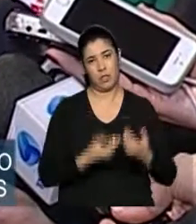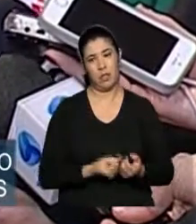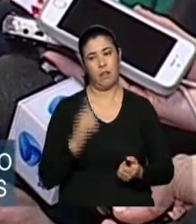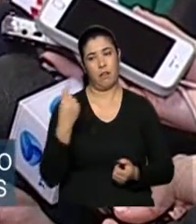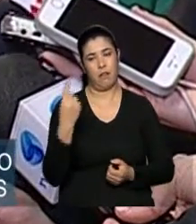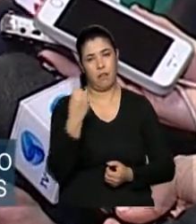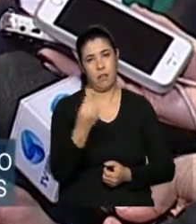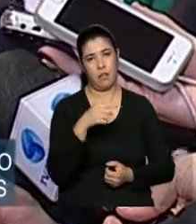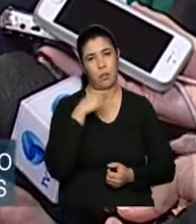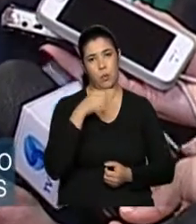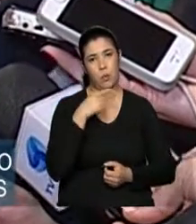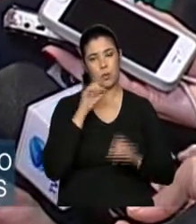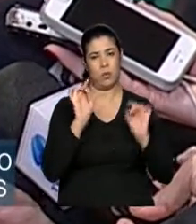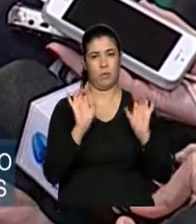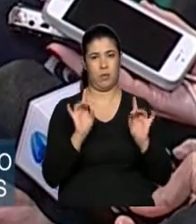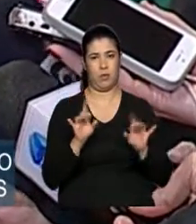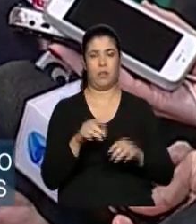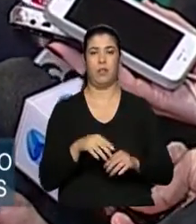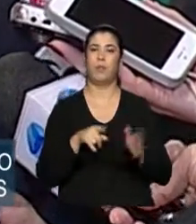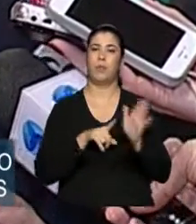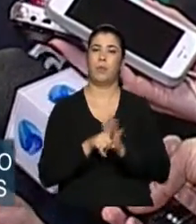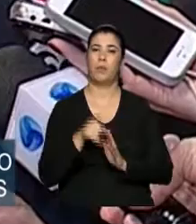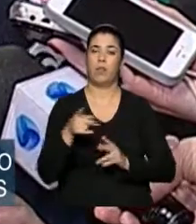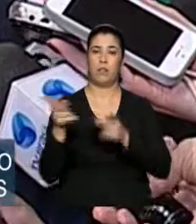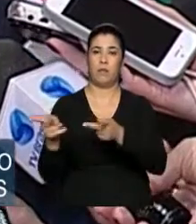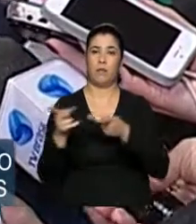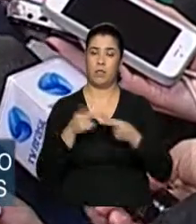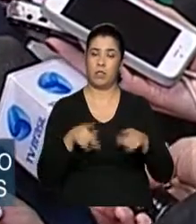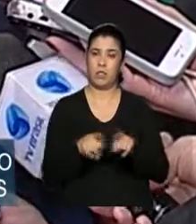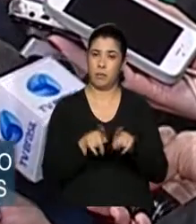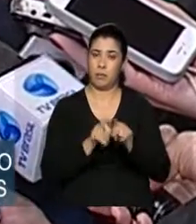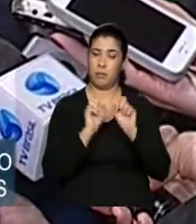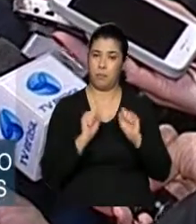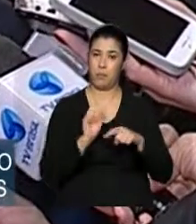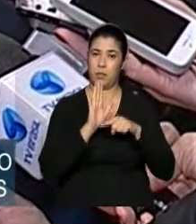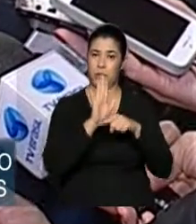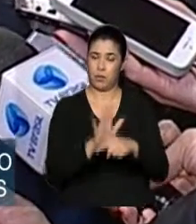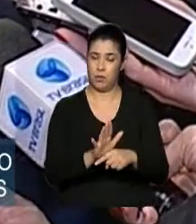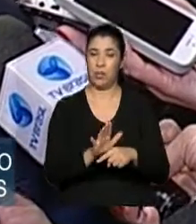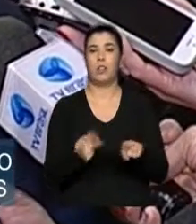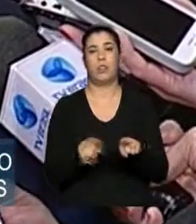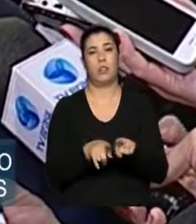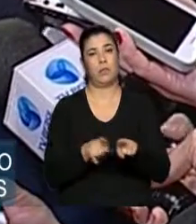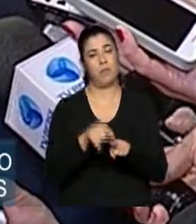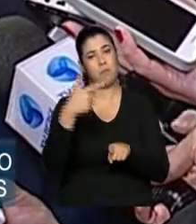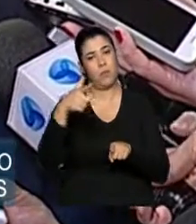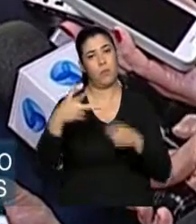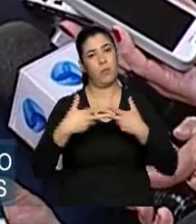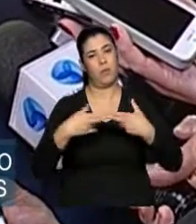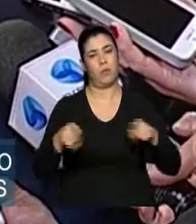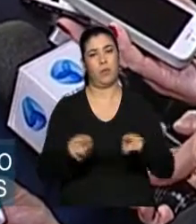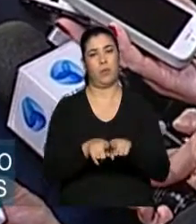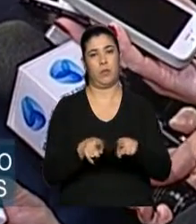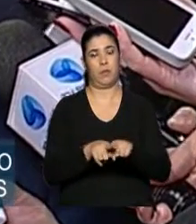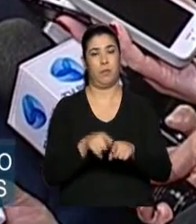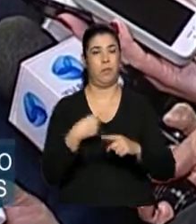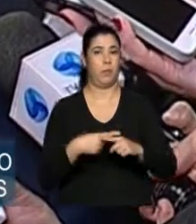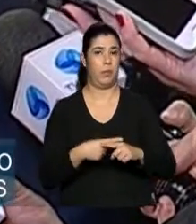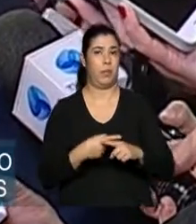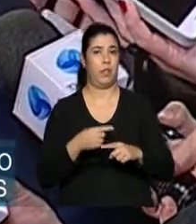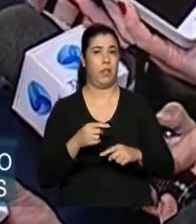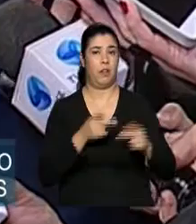caso específico que você tem. Mas essas visitas vão servir para isso também, então? As visitas vão servir para isso e para muito mais. Porque o que elas vão